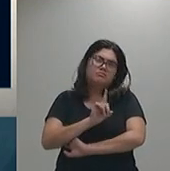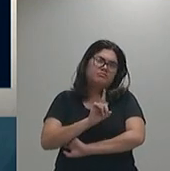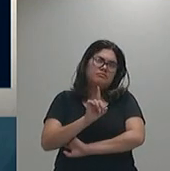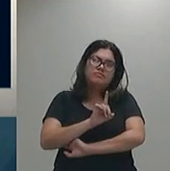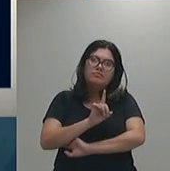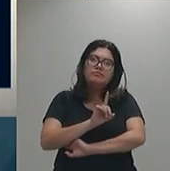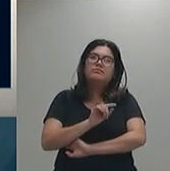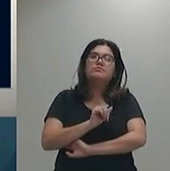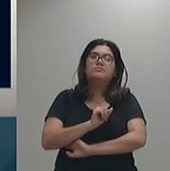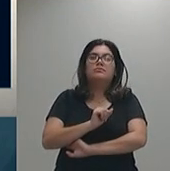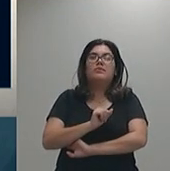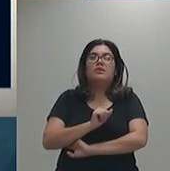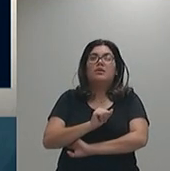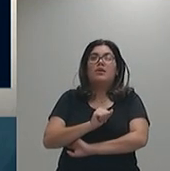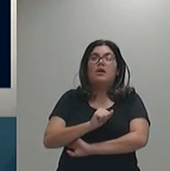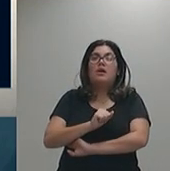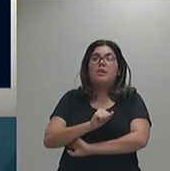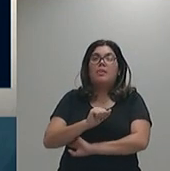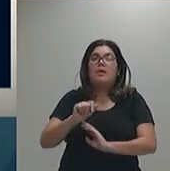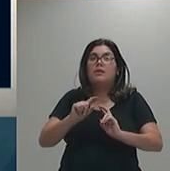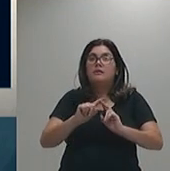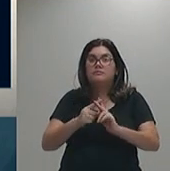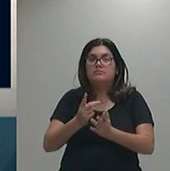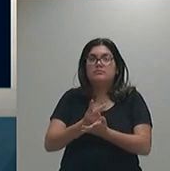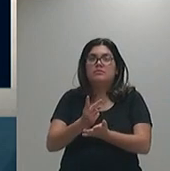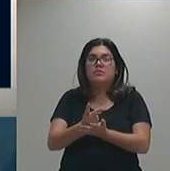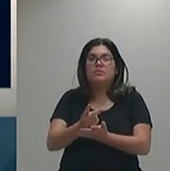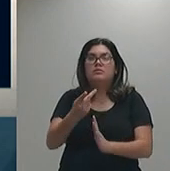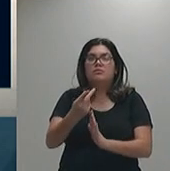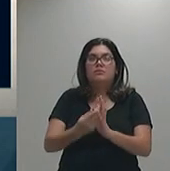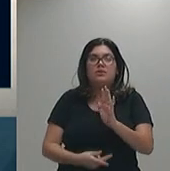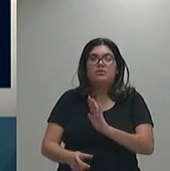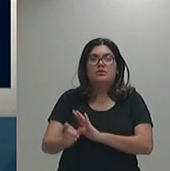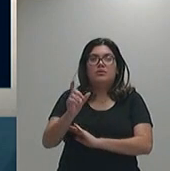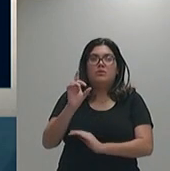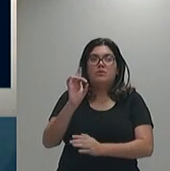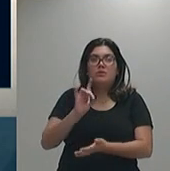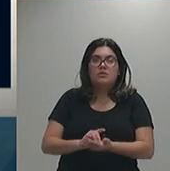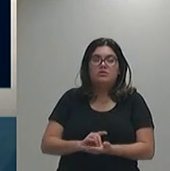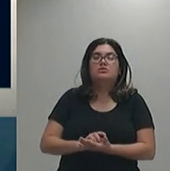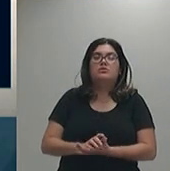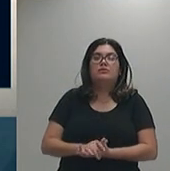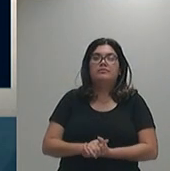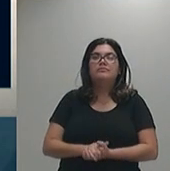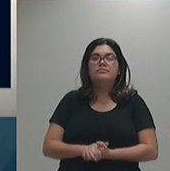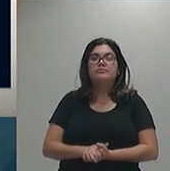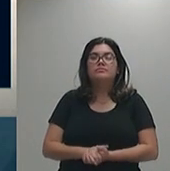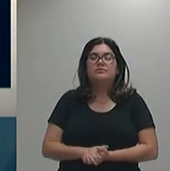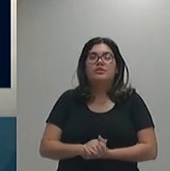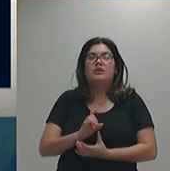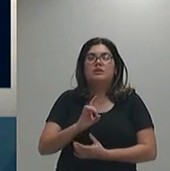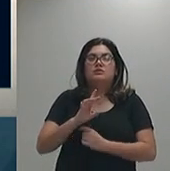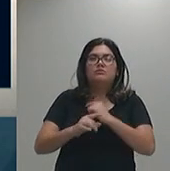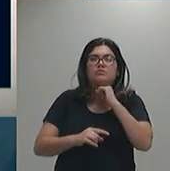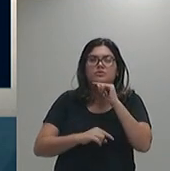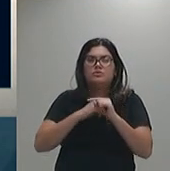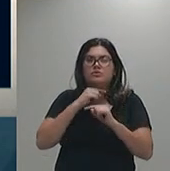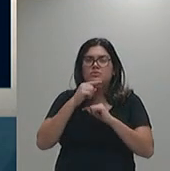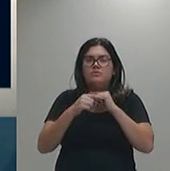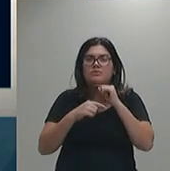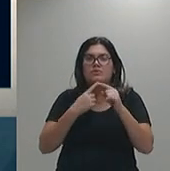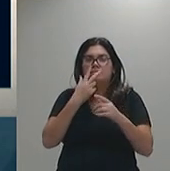manutenção a manutenção das condições do plano original né levantando os olhos não é só é só uma dúvida aqui abri